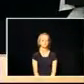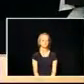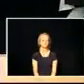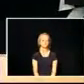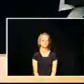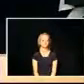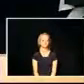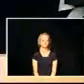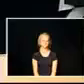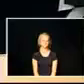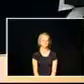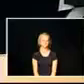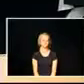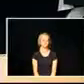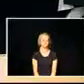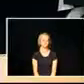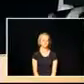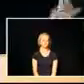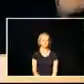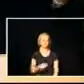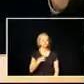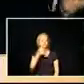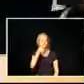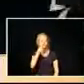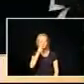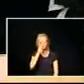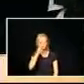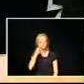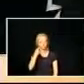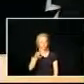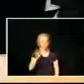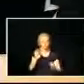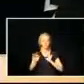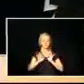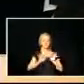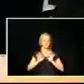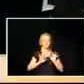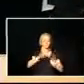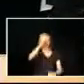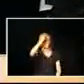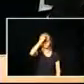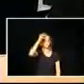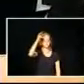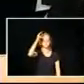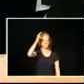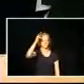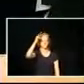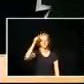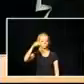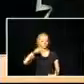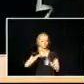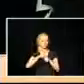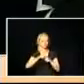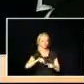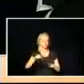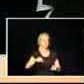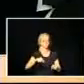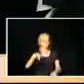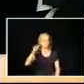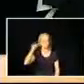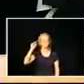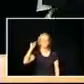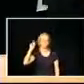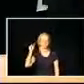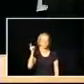casa há pouco tempo. Só que diziam que o projeto estava aqui, Olha que maldade, vereador Salvador Soares.